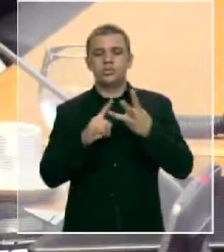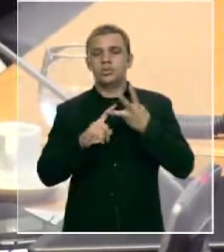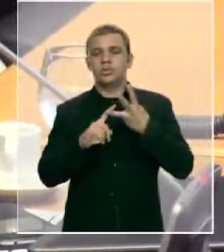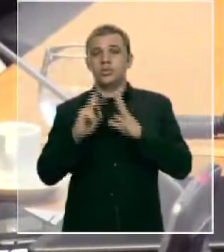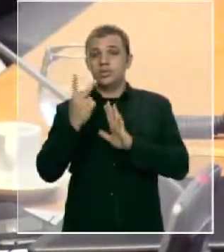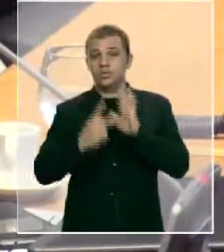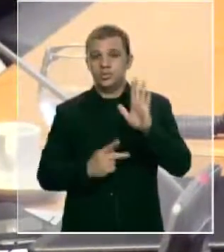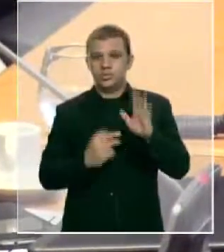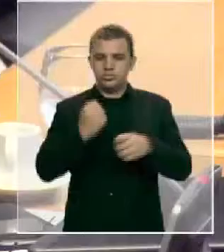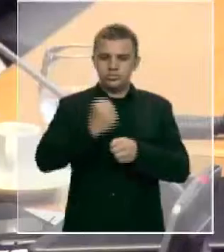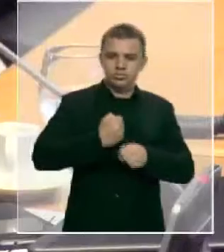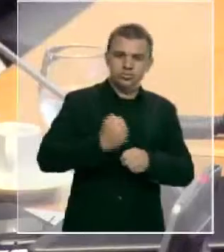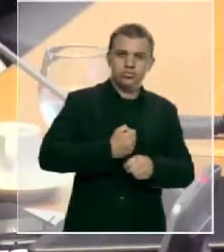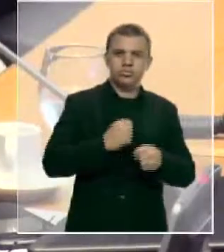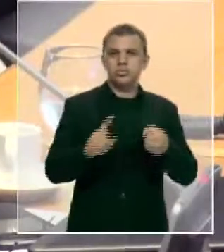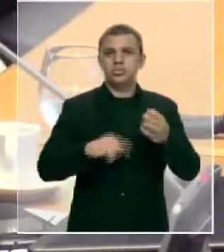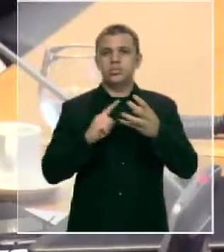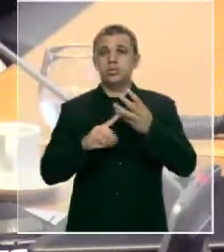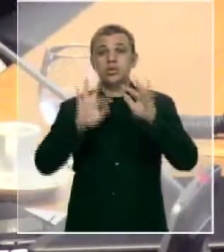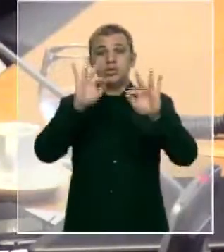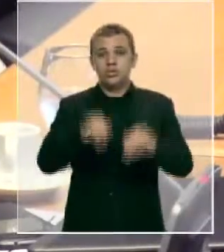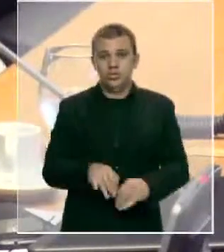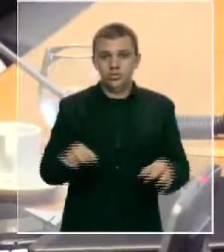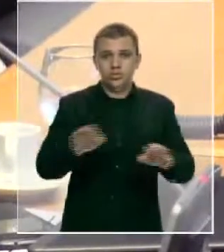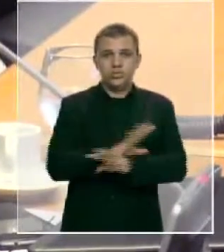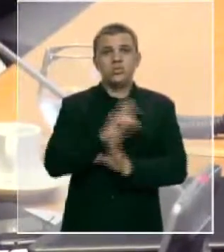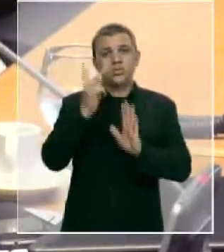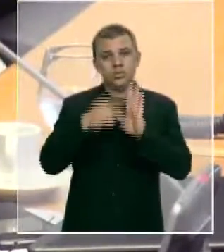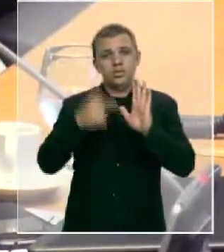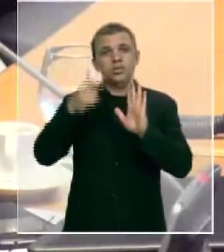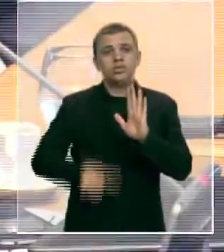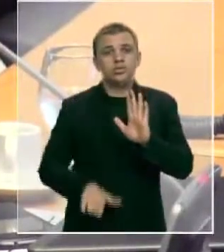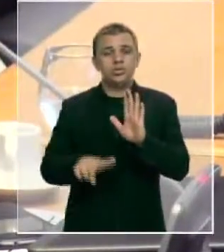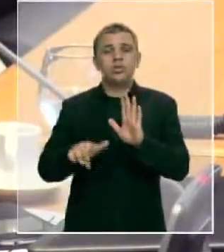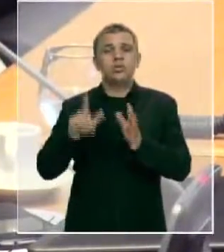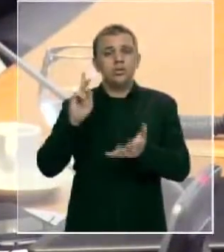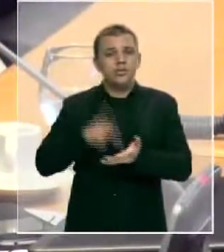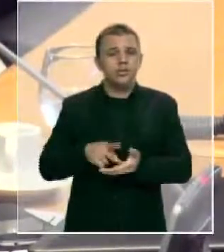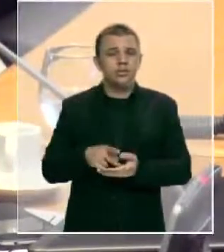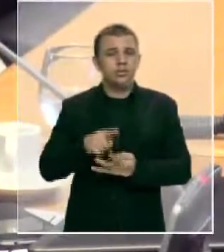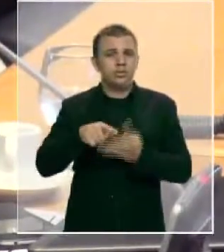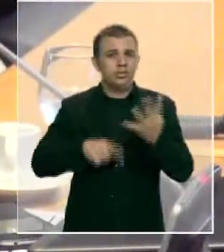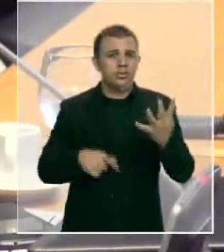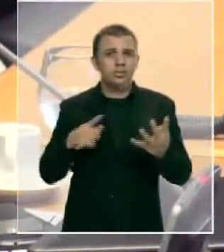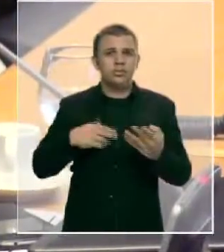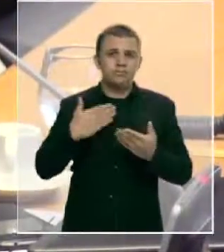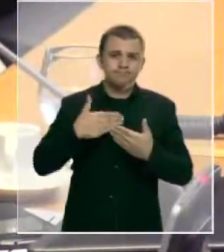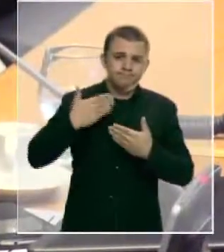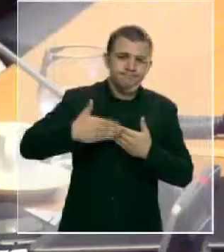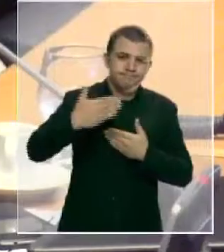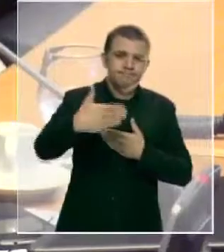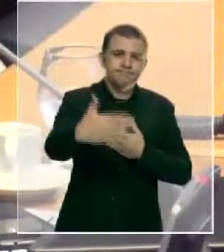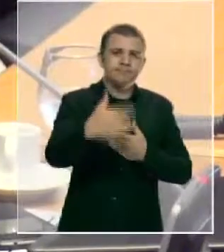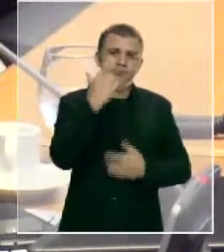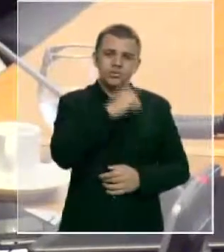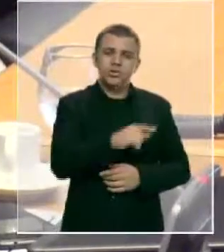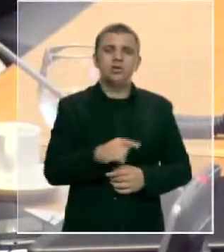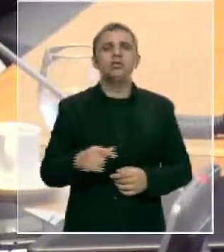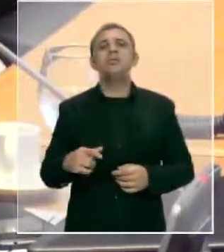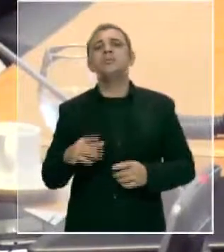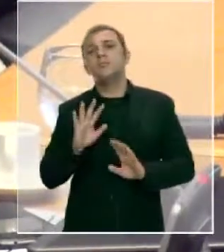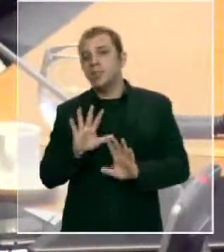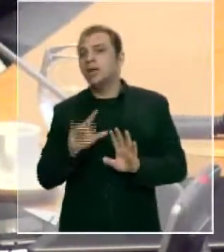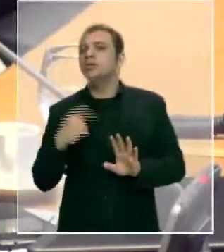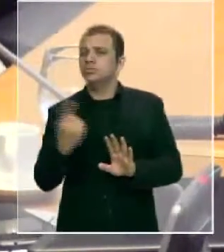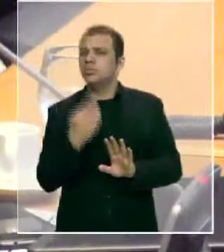realidade. Agora, fizemos algumas ações pontuais, por exemplo, a Vila Macedo, Vila Fiquene, em parceria com a Prefeitura, né? Melhoramos